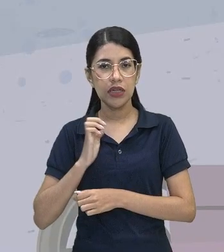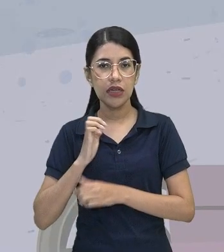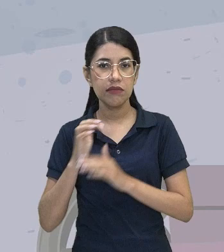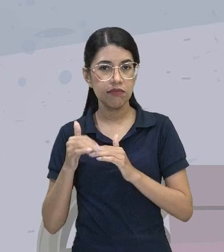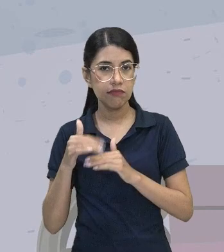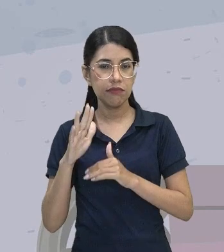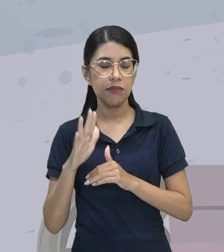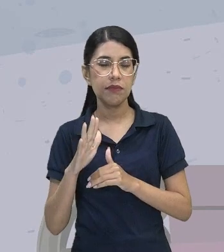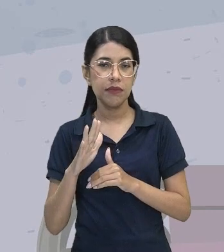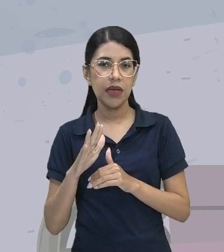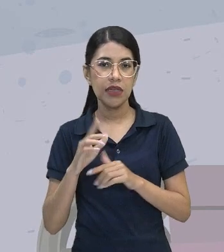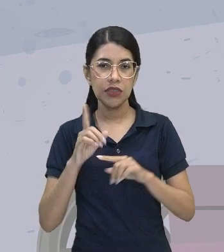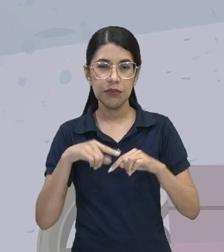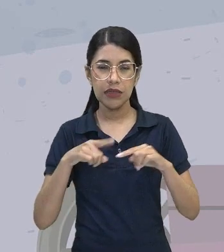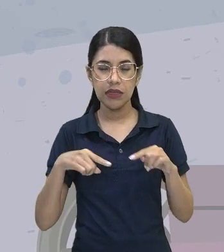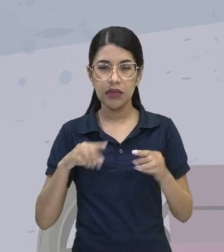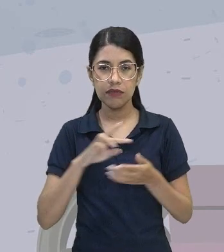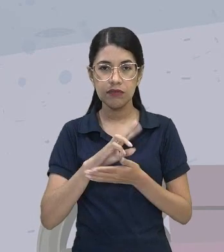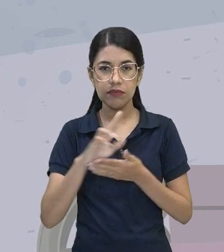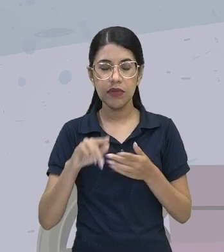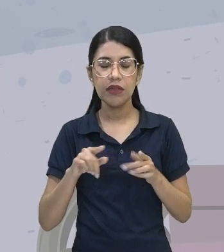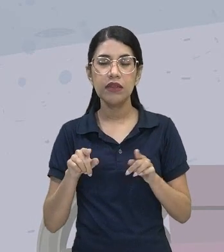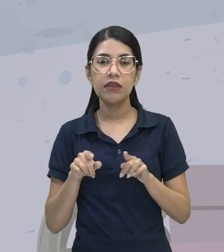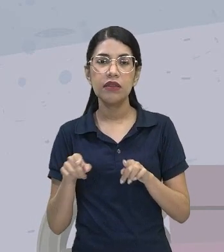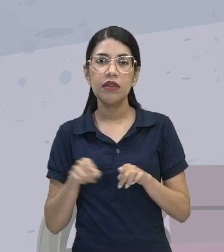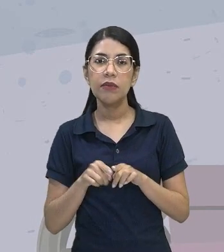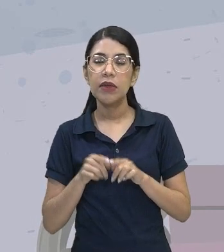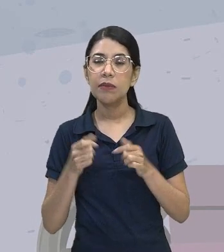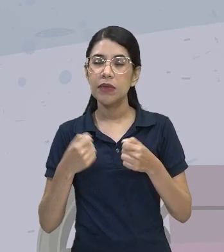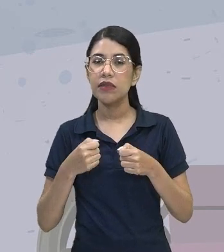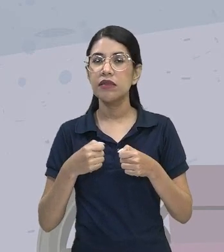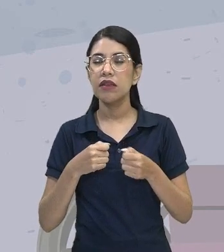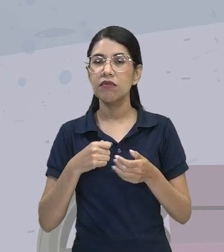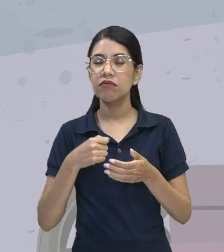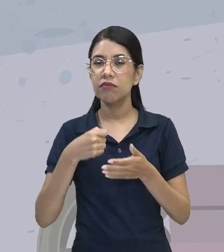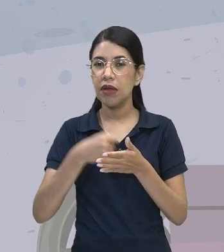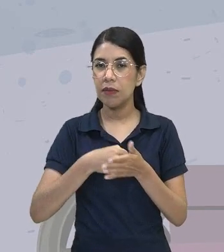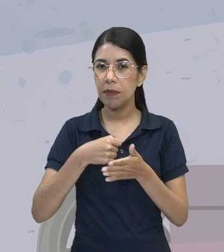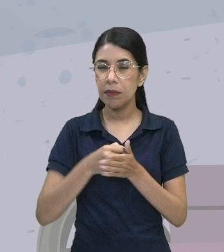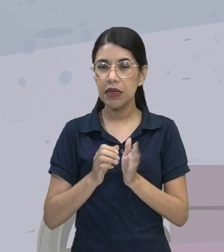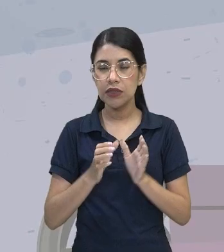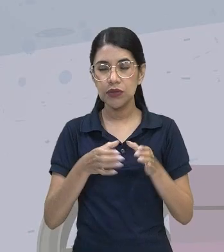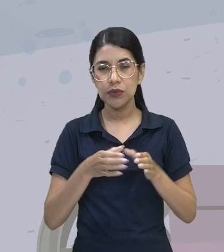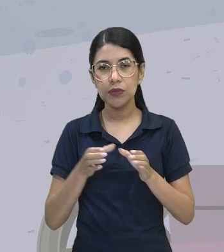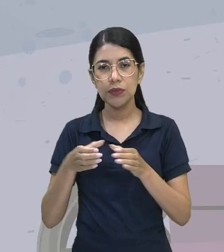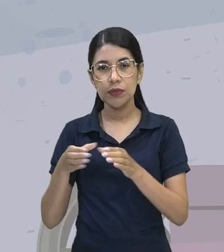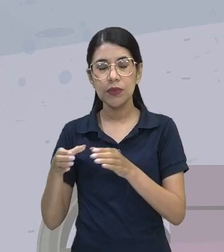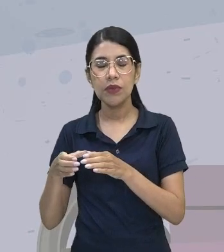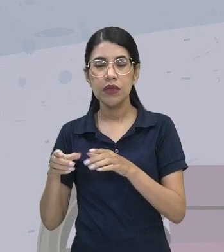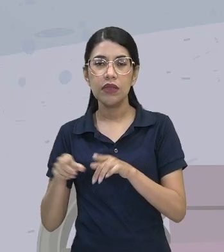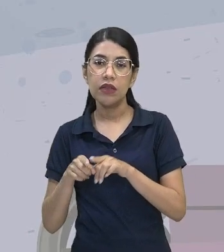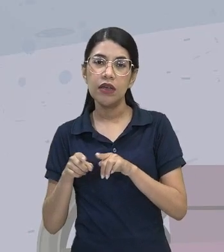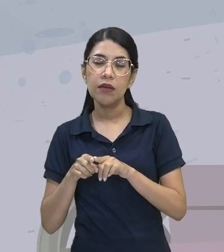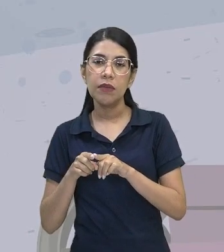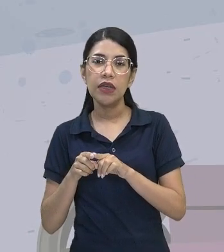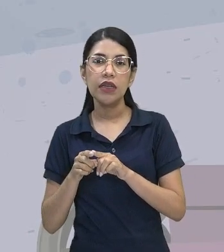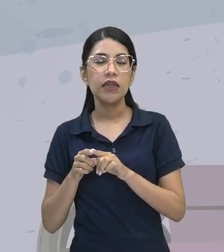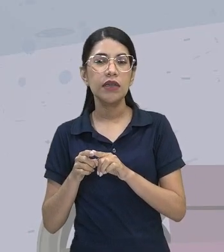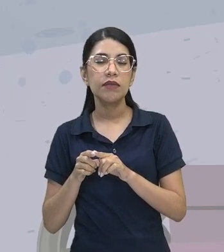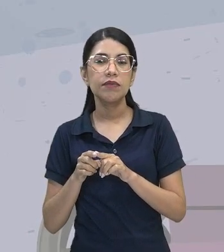grande produtor de mercadoria, e que existe sempre uma luta de classe, uma exploração contínua entre uma